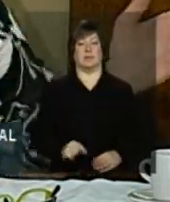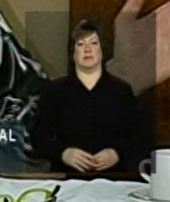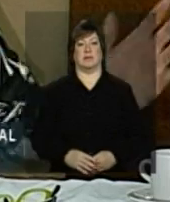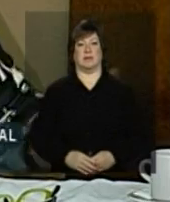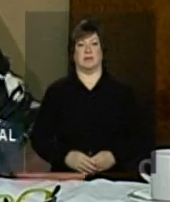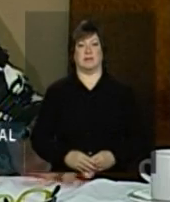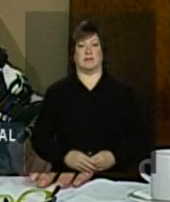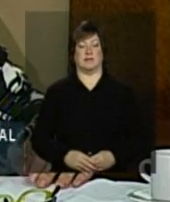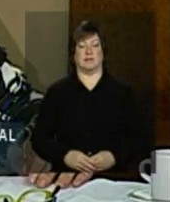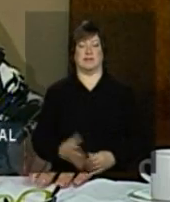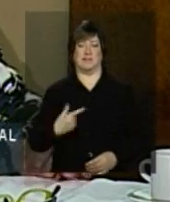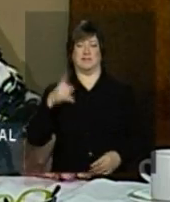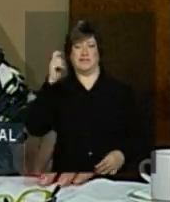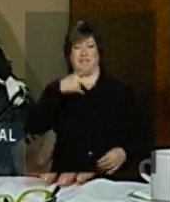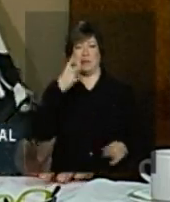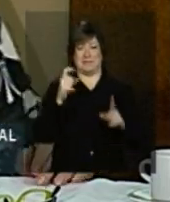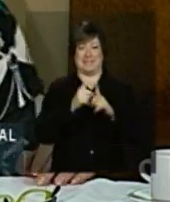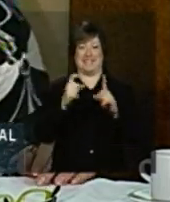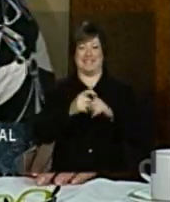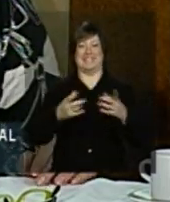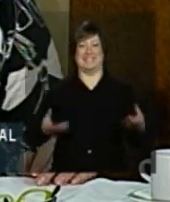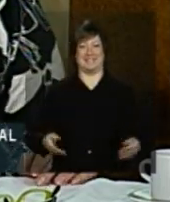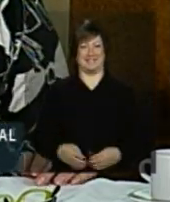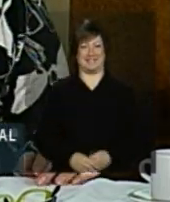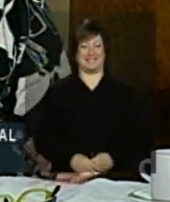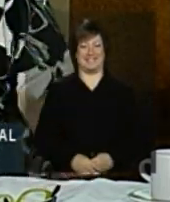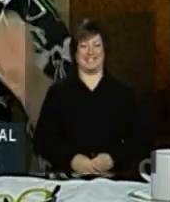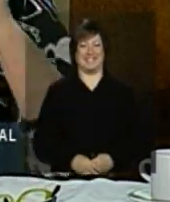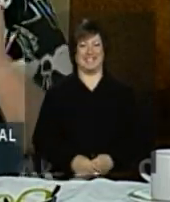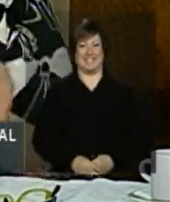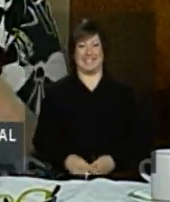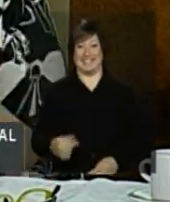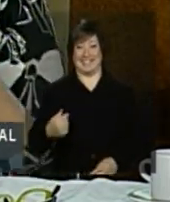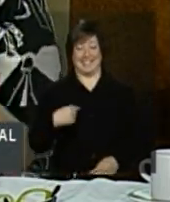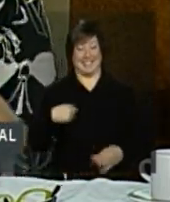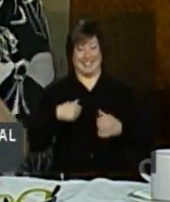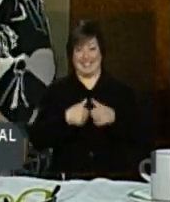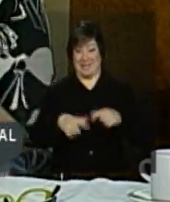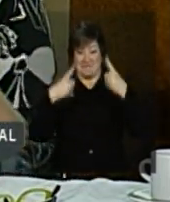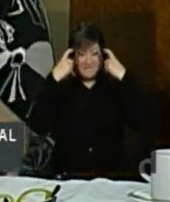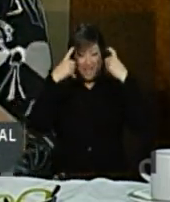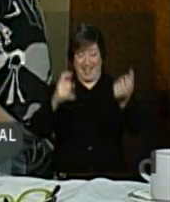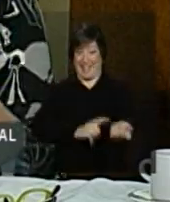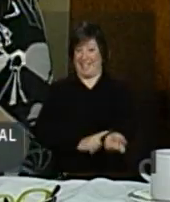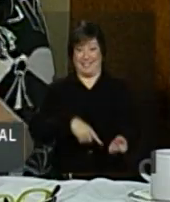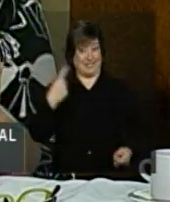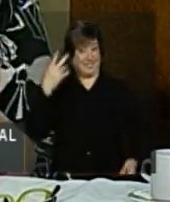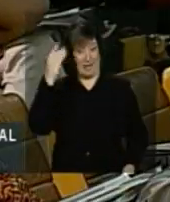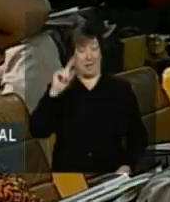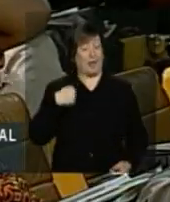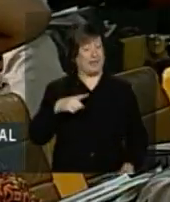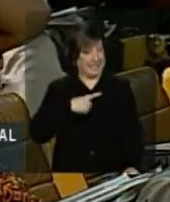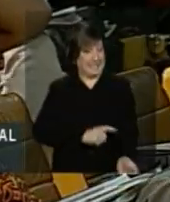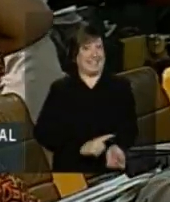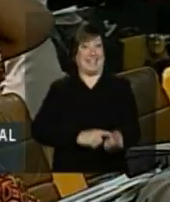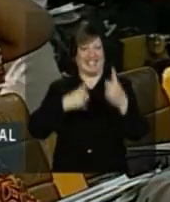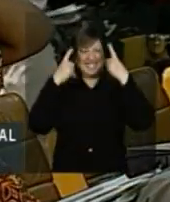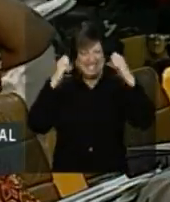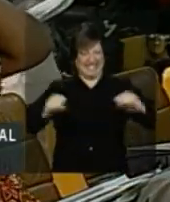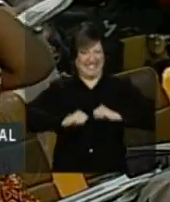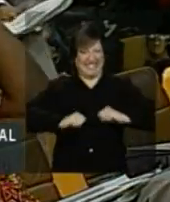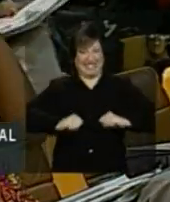car tô difícil hoje tá difícil mas assim eu tô eu tô tão brava você soubessem tô